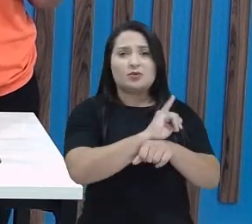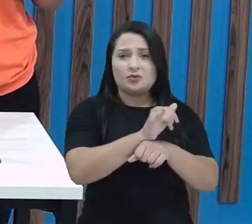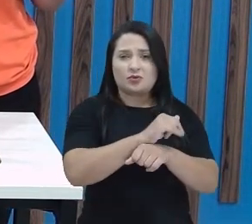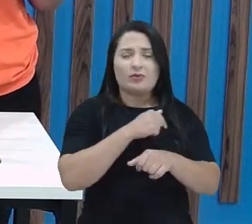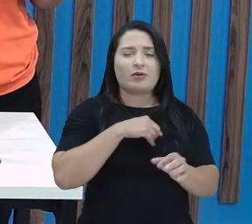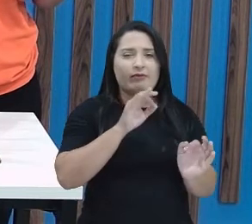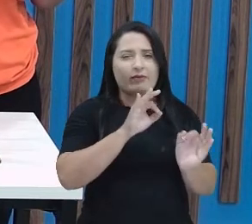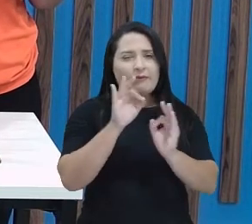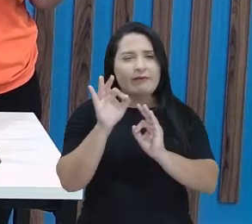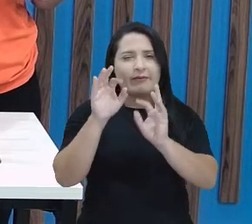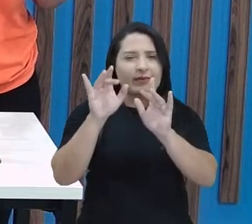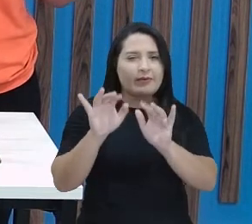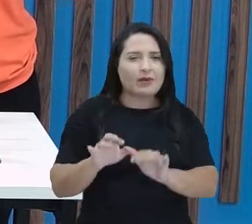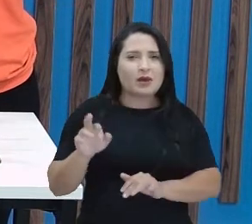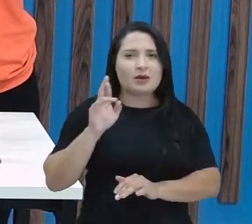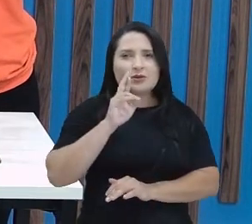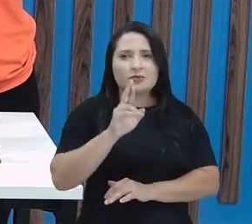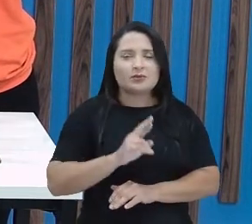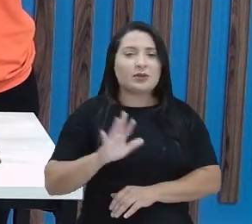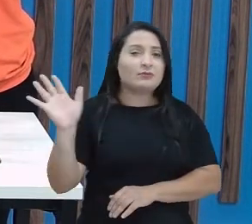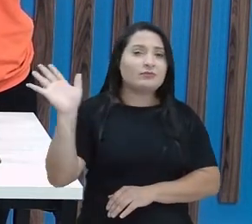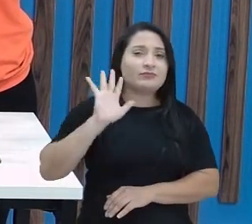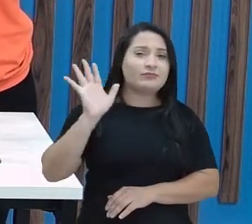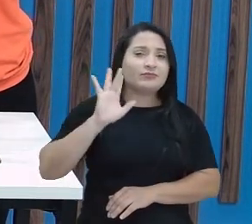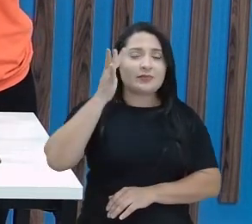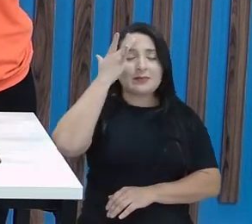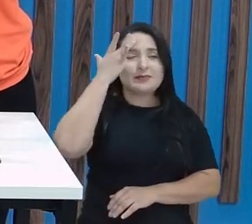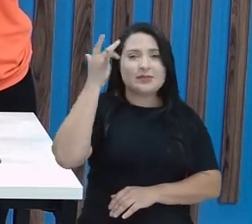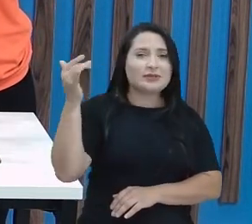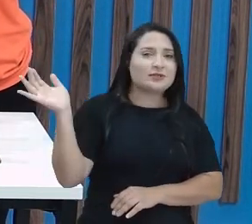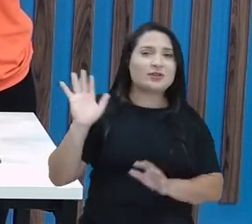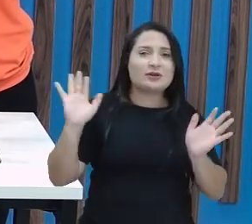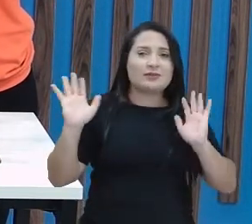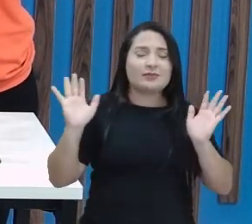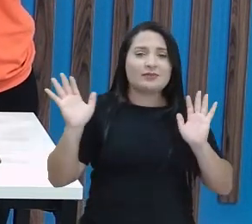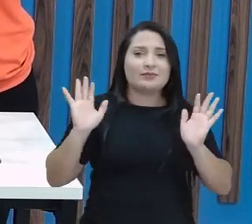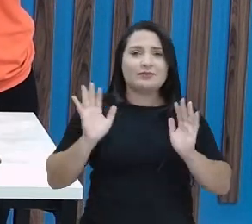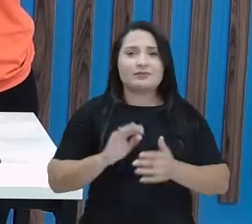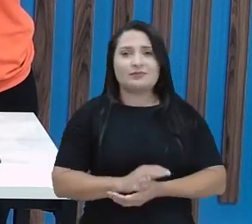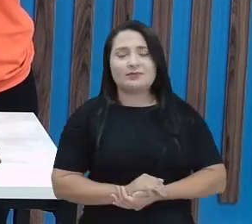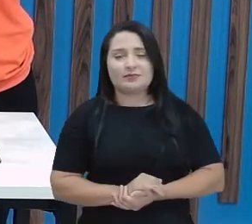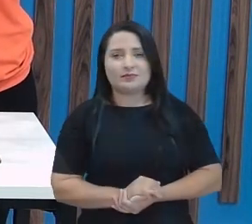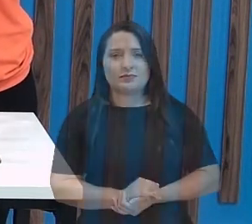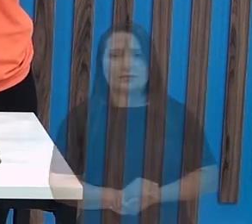que eu vou acompanhar a resposta de vocês. Até amanhã. Tchau, tchau.